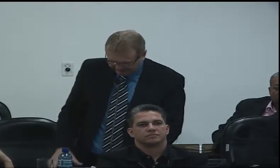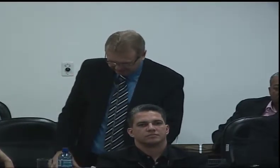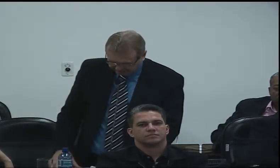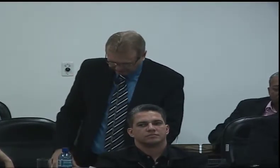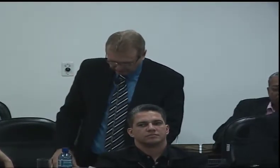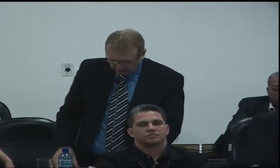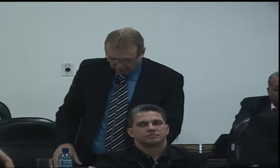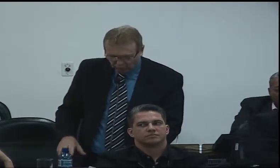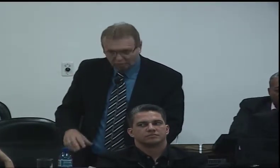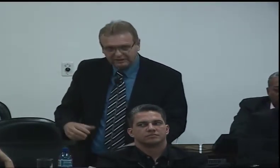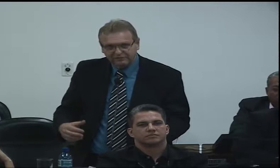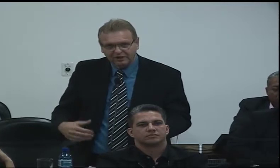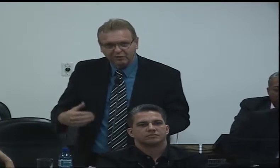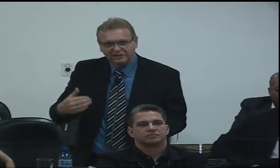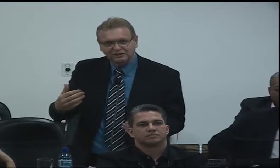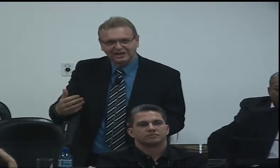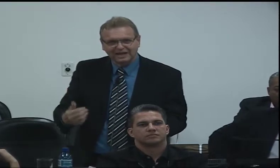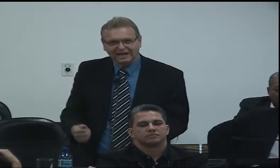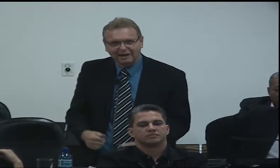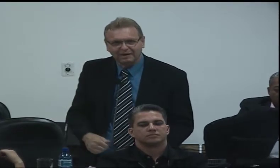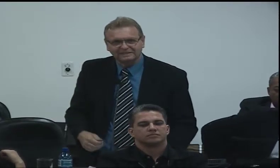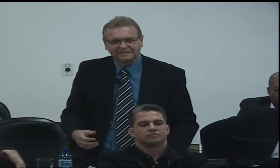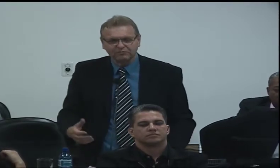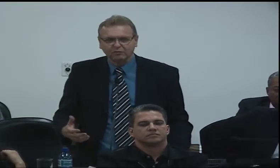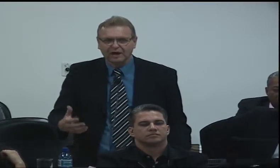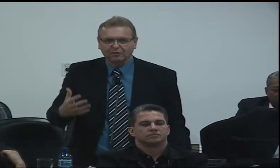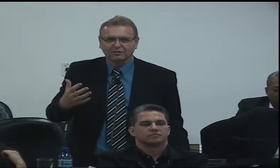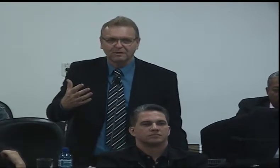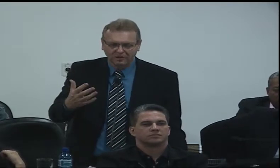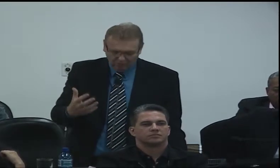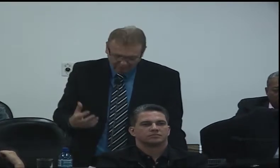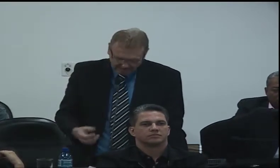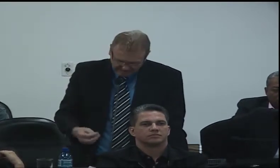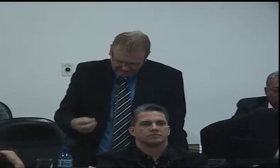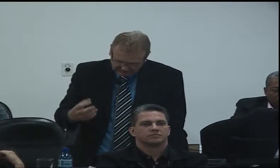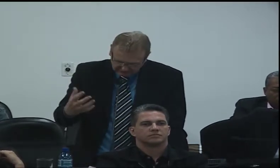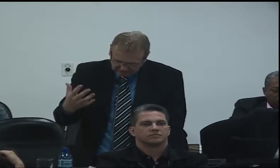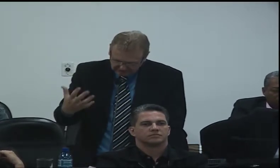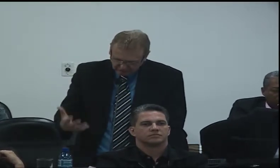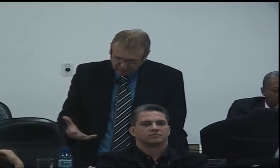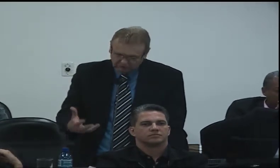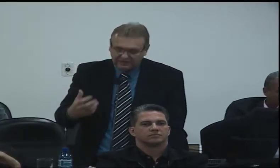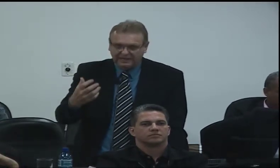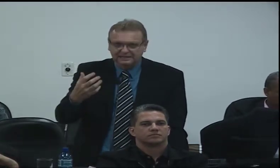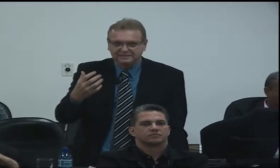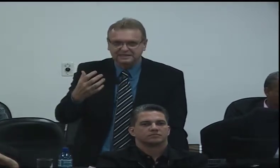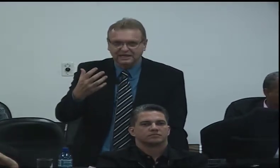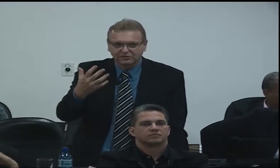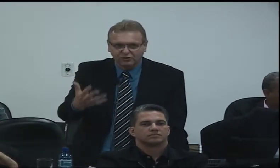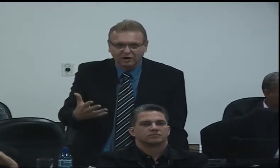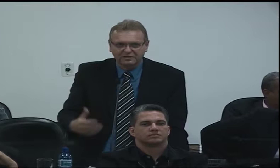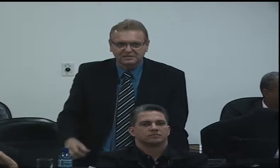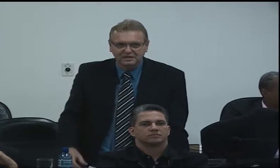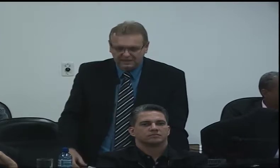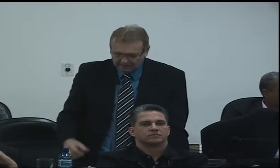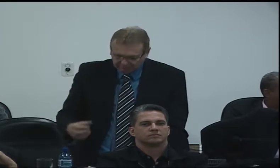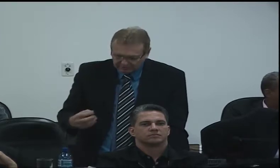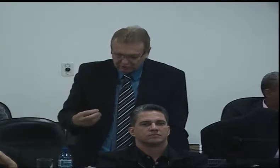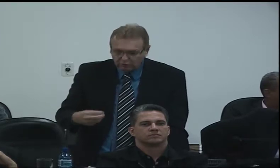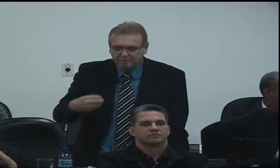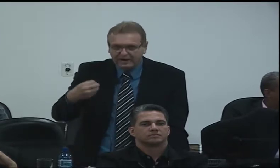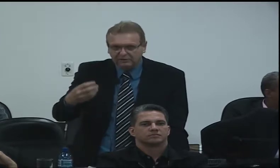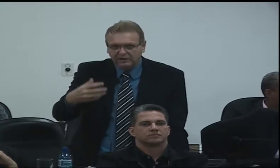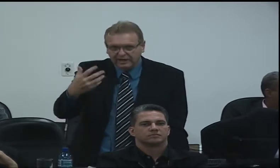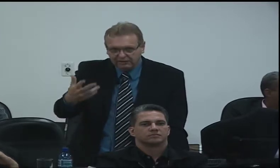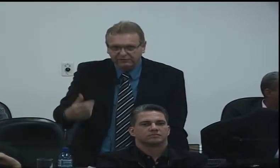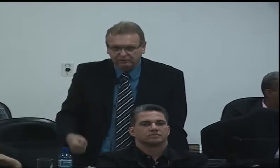ele muita vergonha de chegar lá mas teve uma um abraço caloroso daquelas daqueles jovens e pode